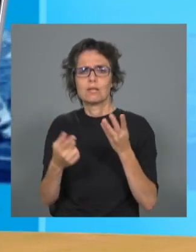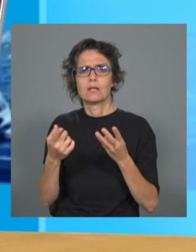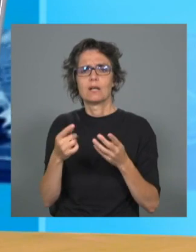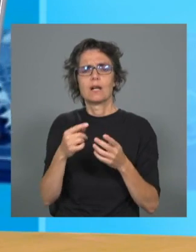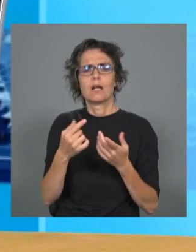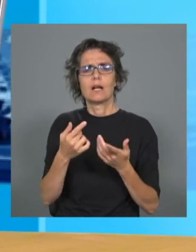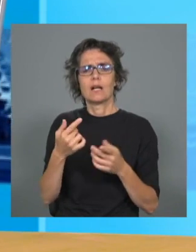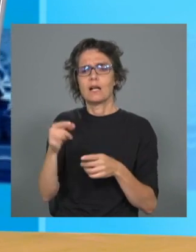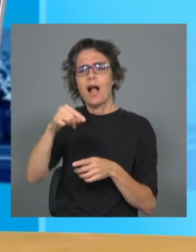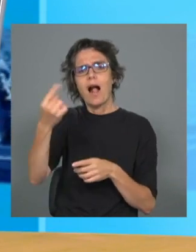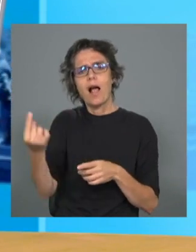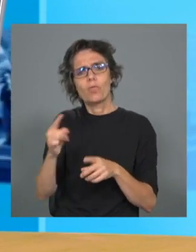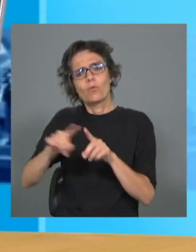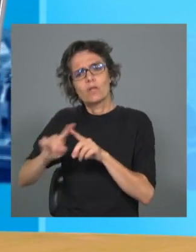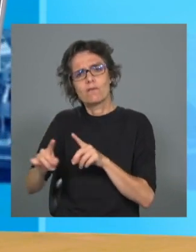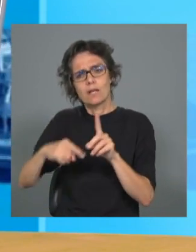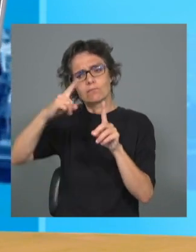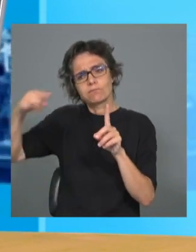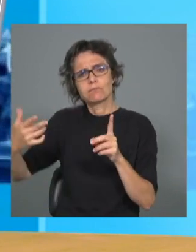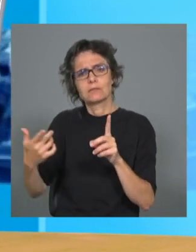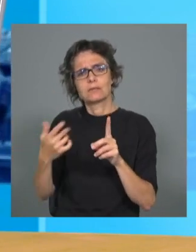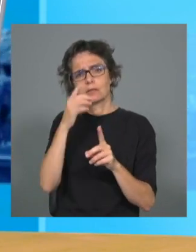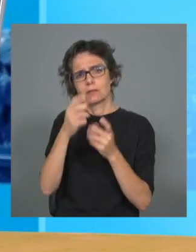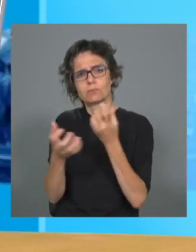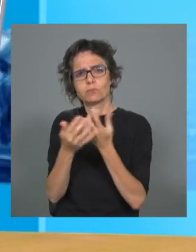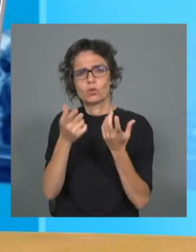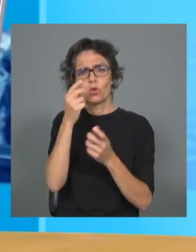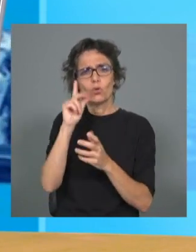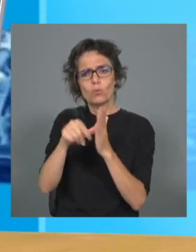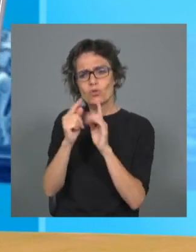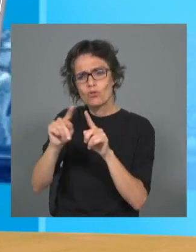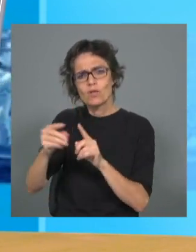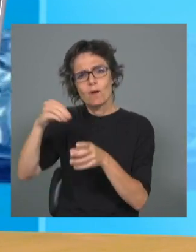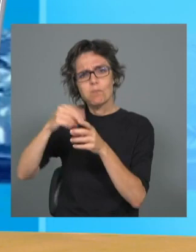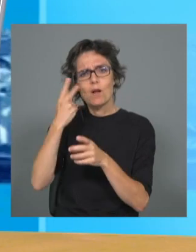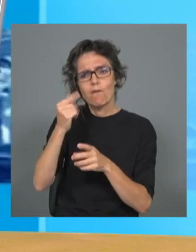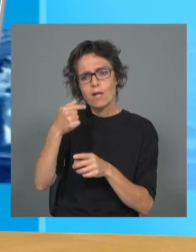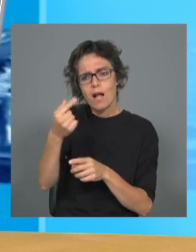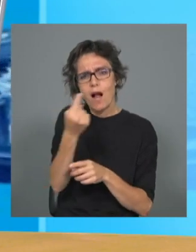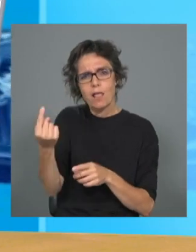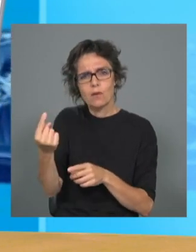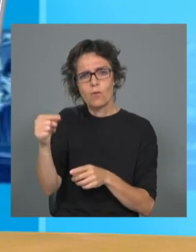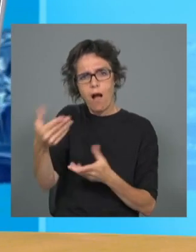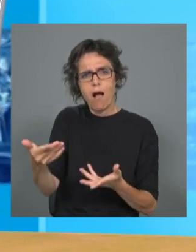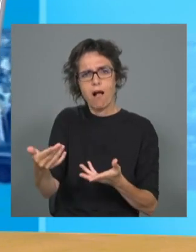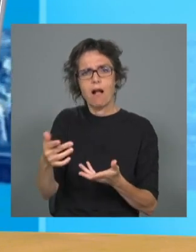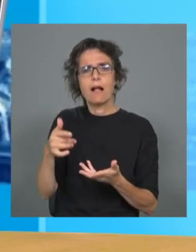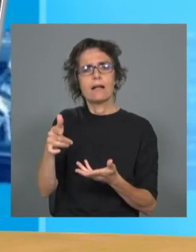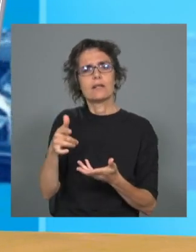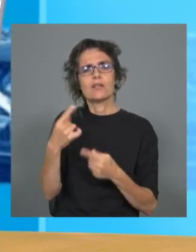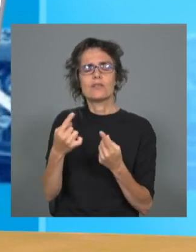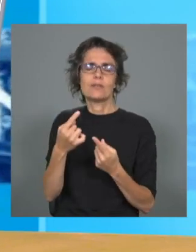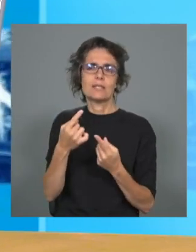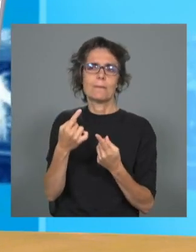mesmas expectativas, as mesmas necessidades, o mesmo projeto de vida. Portanto, temos também este erro de entendimento,